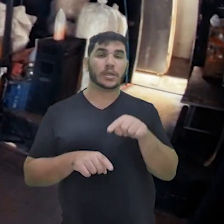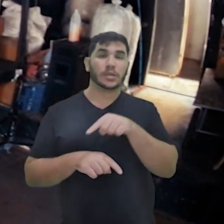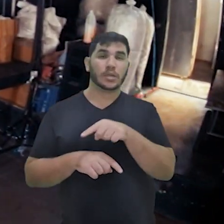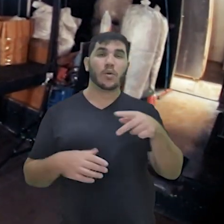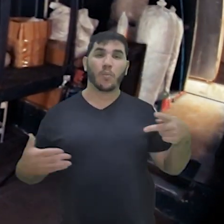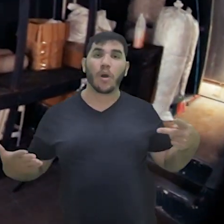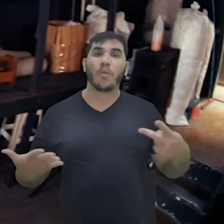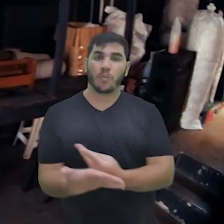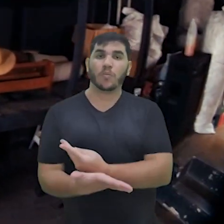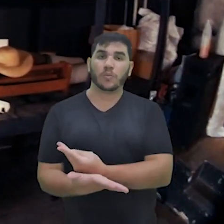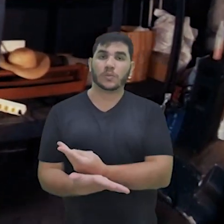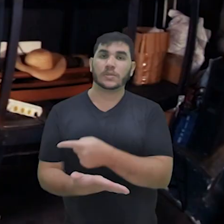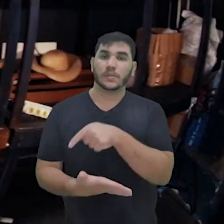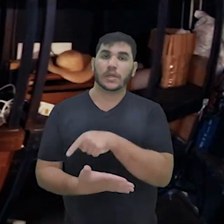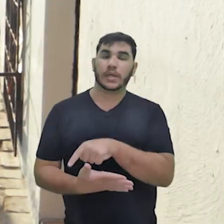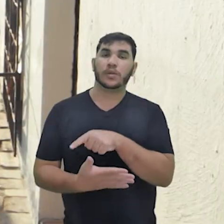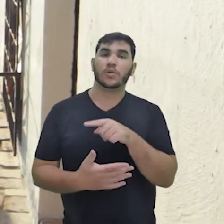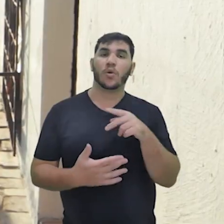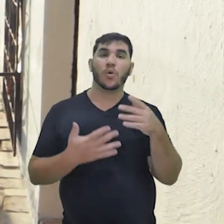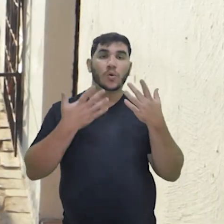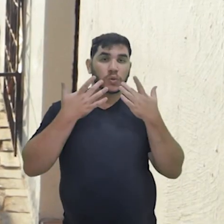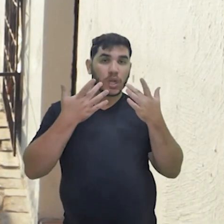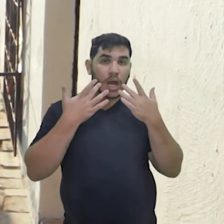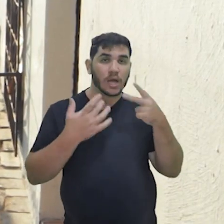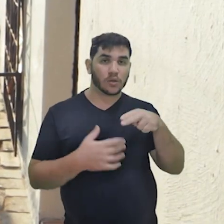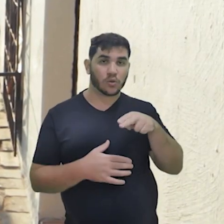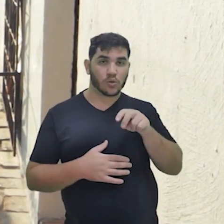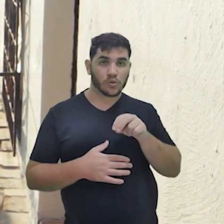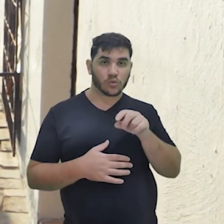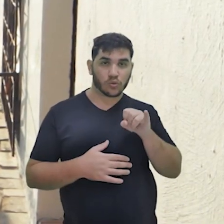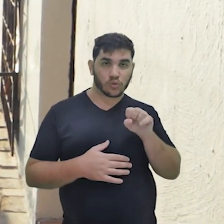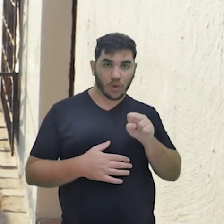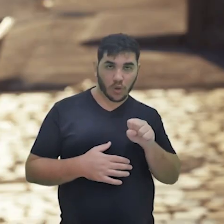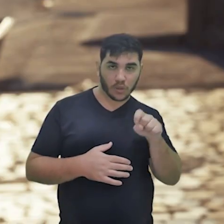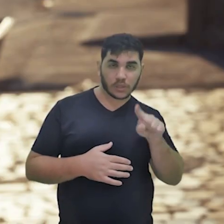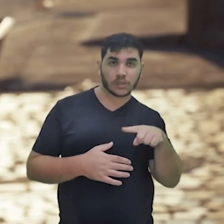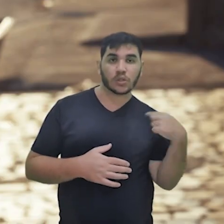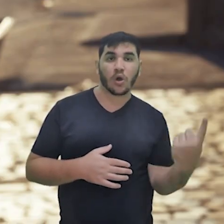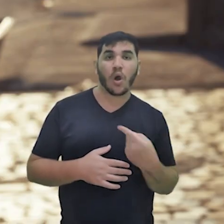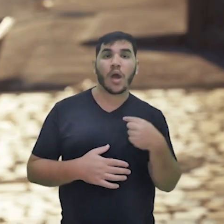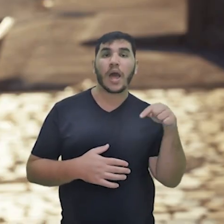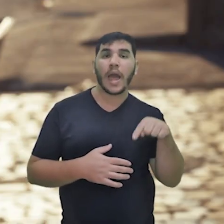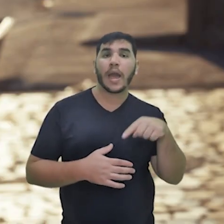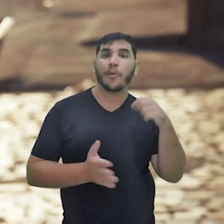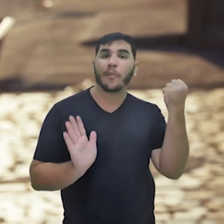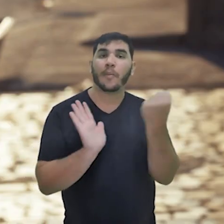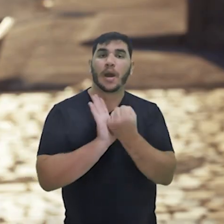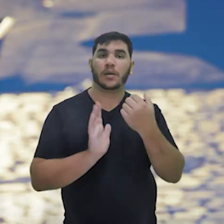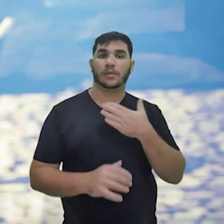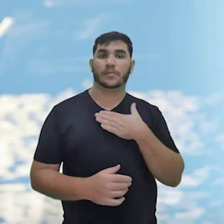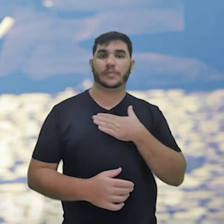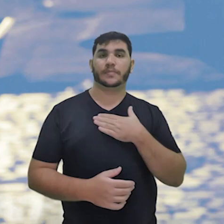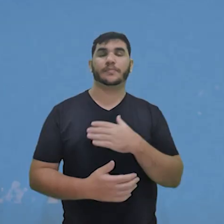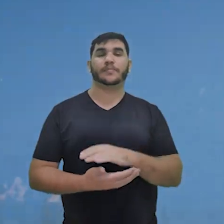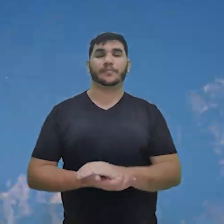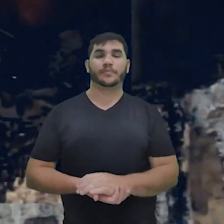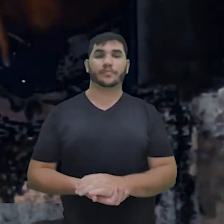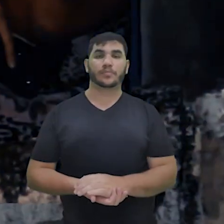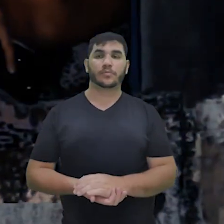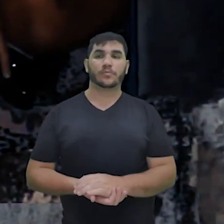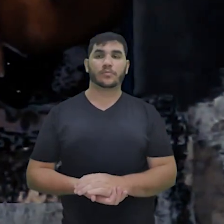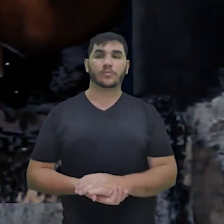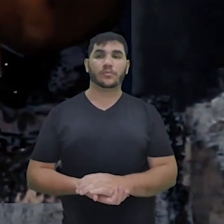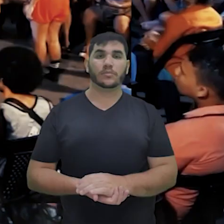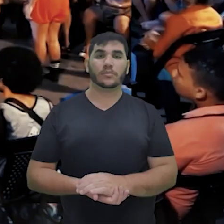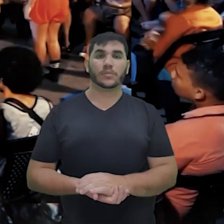de um acontecimento. Nayana Santos. O Nós, ele já virou um marco para mim.